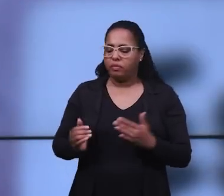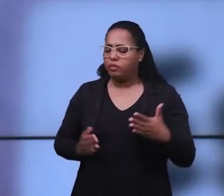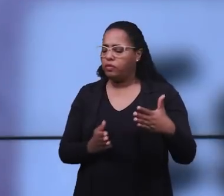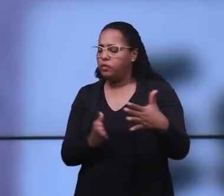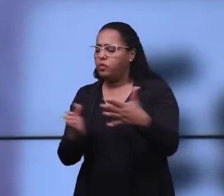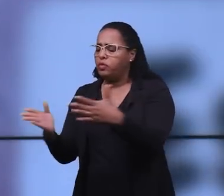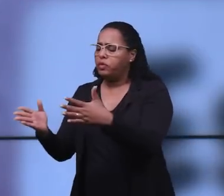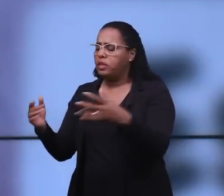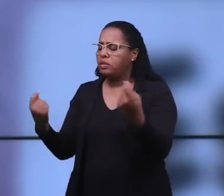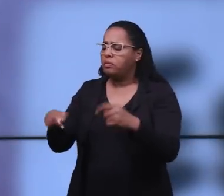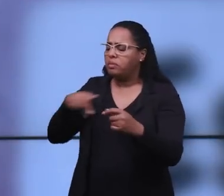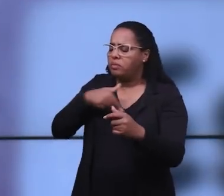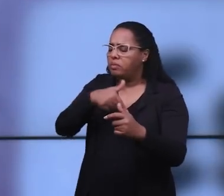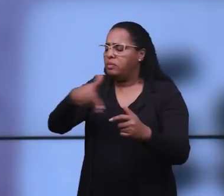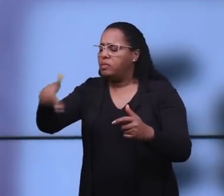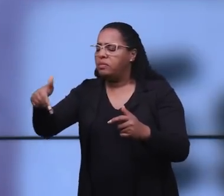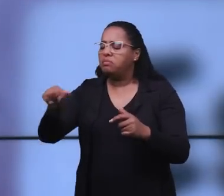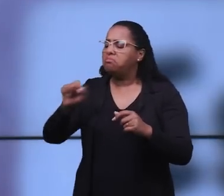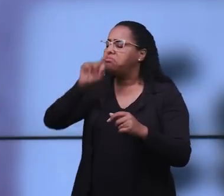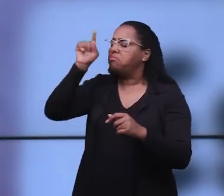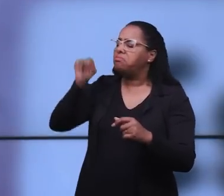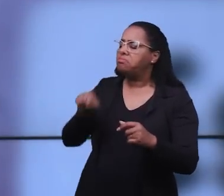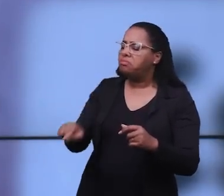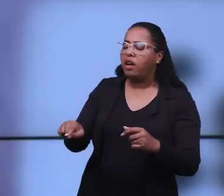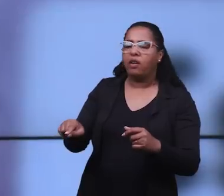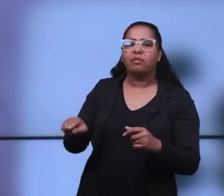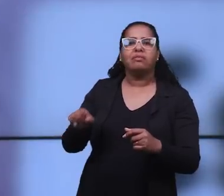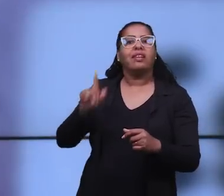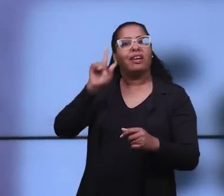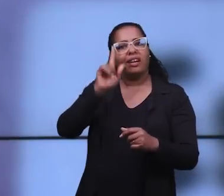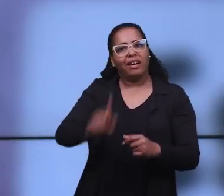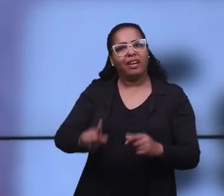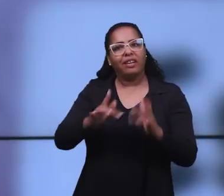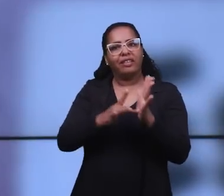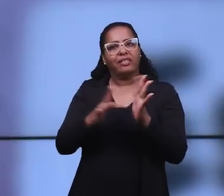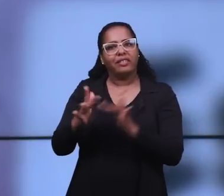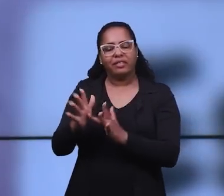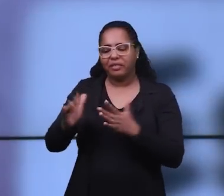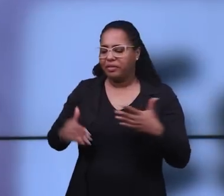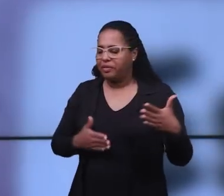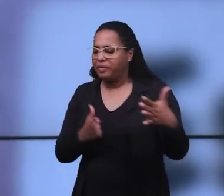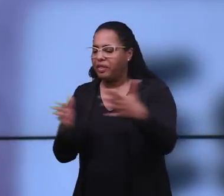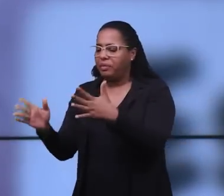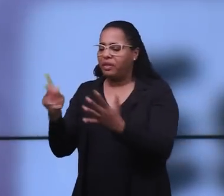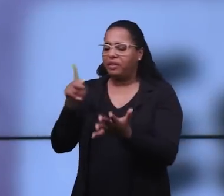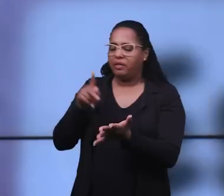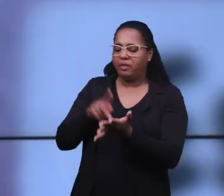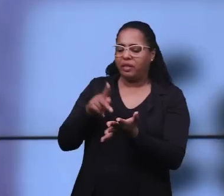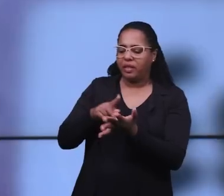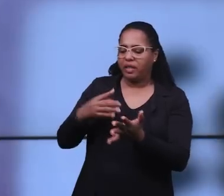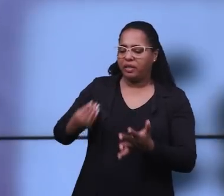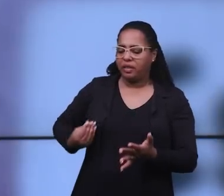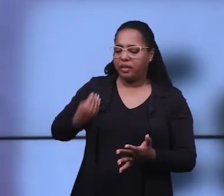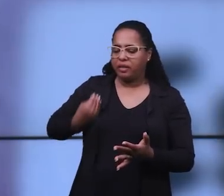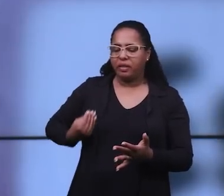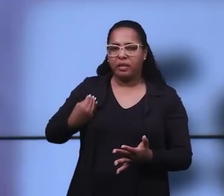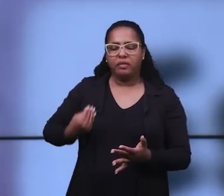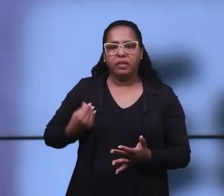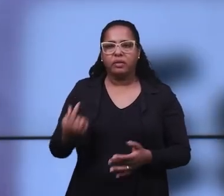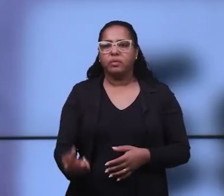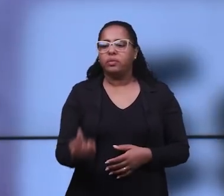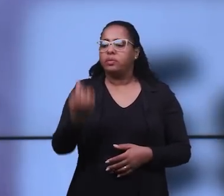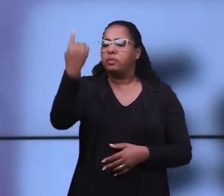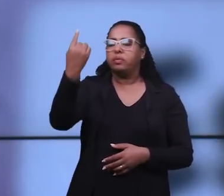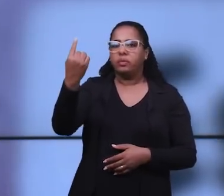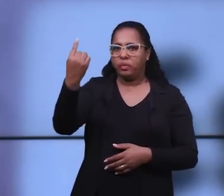caminho em que deve andar. Que caminho é esse? O caminho é Jesus. Ele é o caminho, a verdade, a vida,